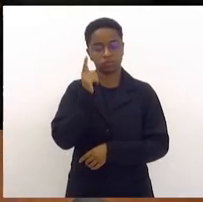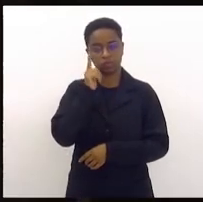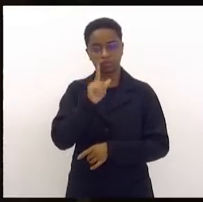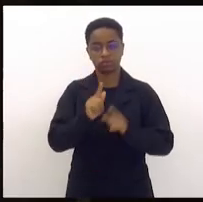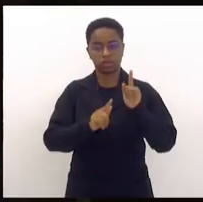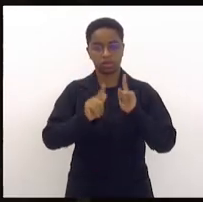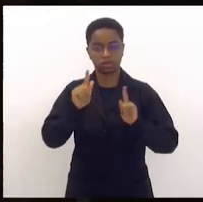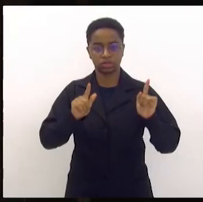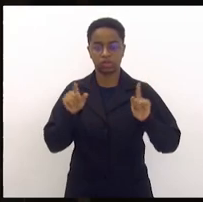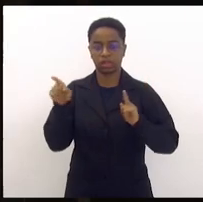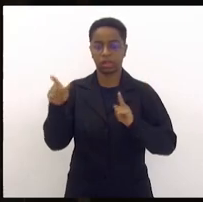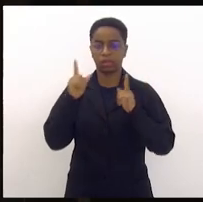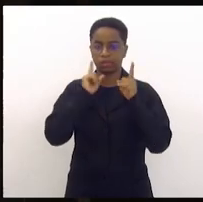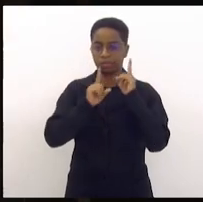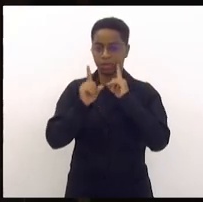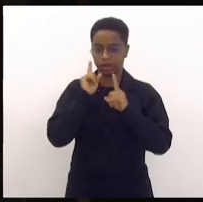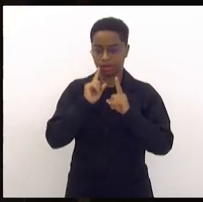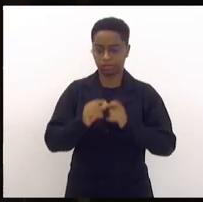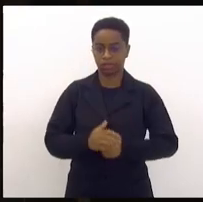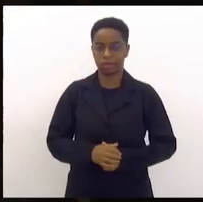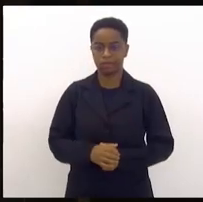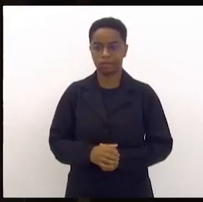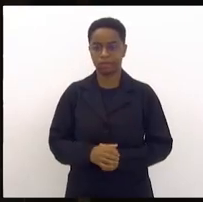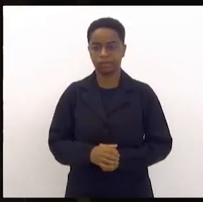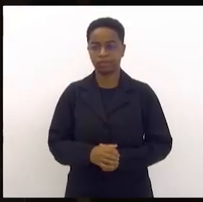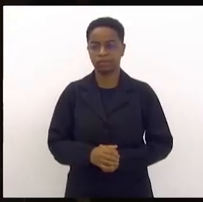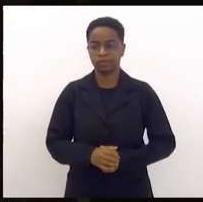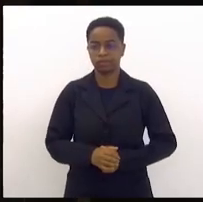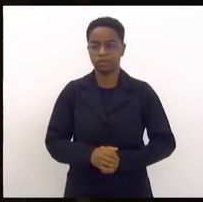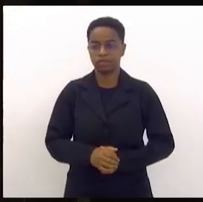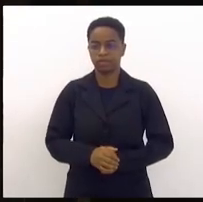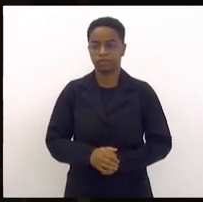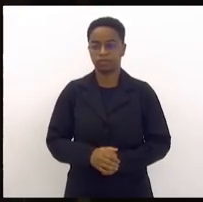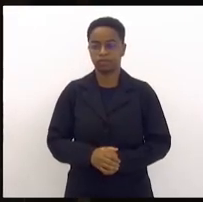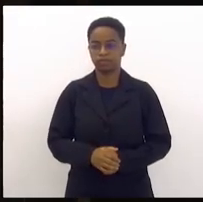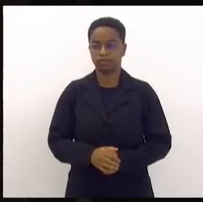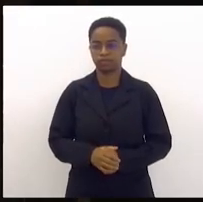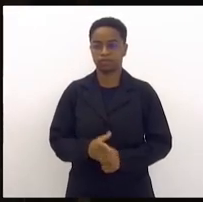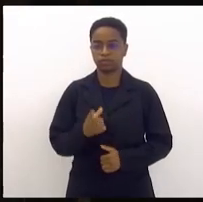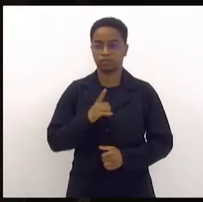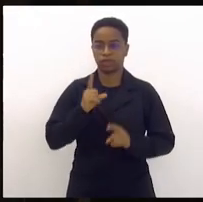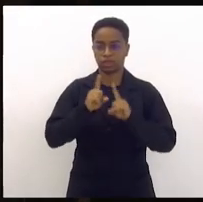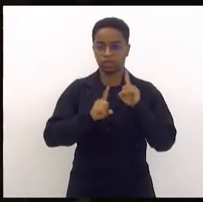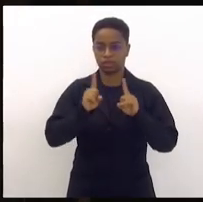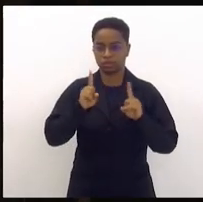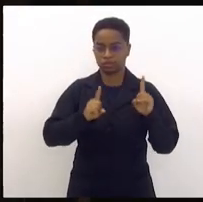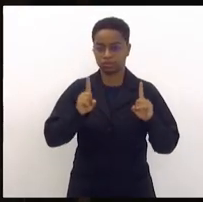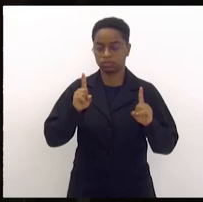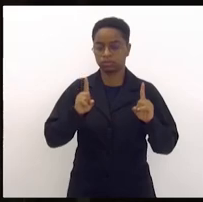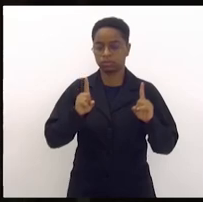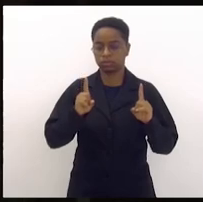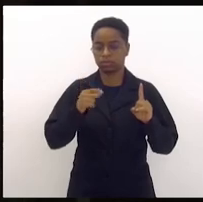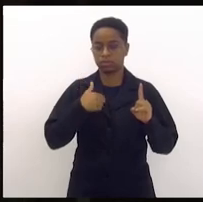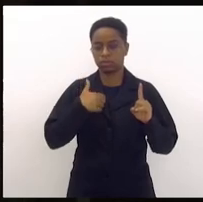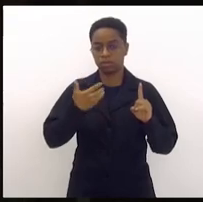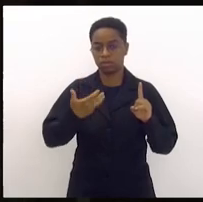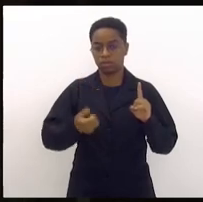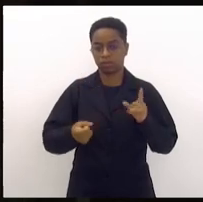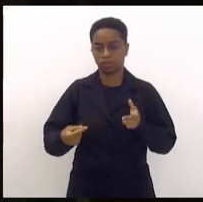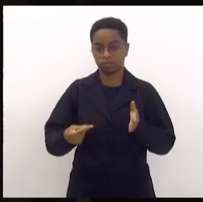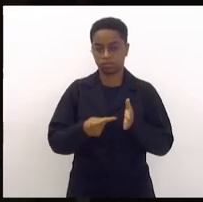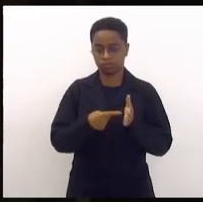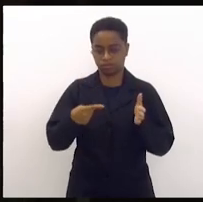licitação em Maricá, deputado Antônio de Paula Pai. Licitação essa que eu recebi a